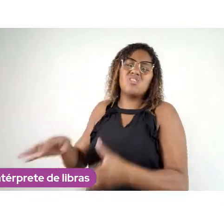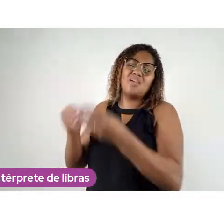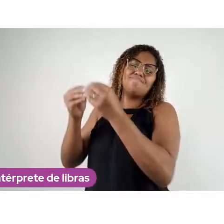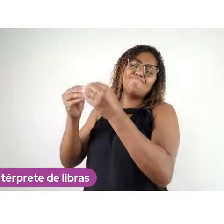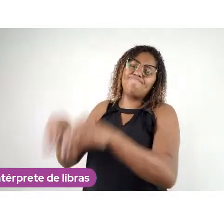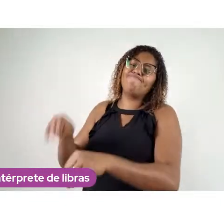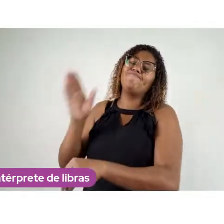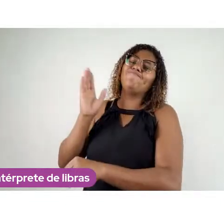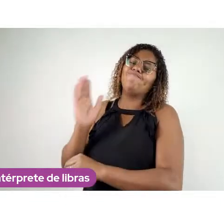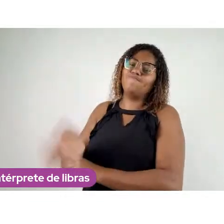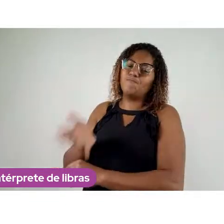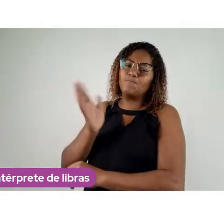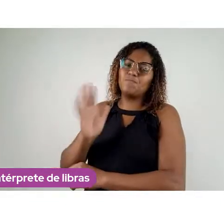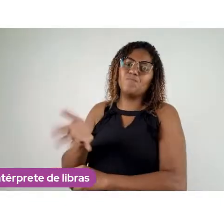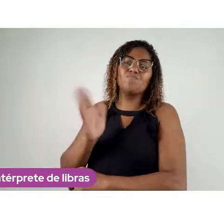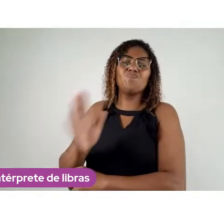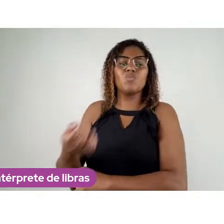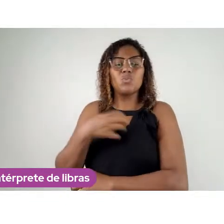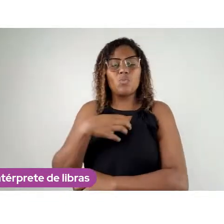maneira